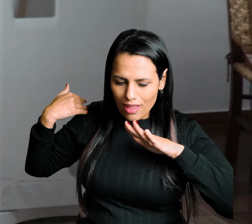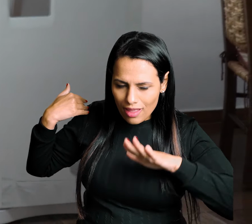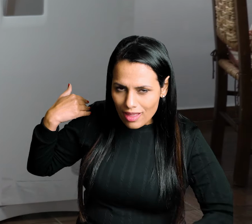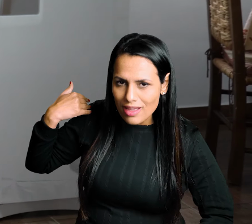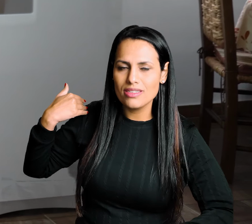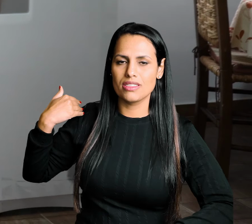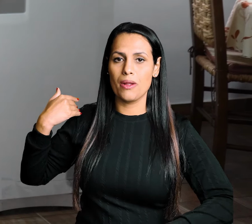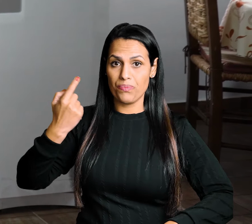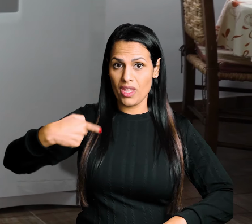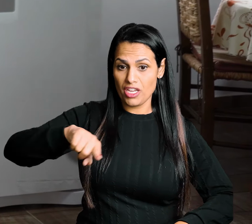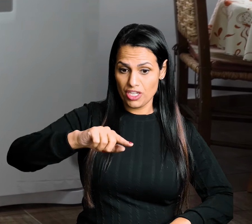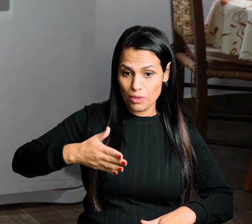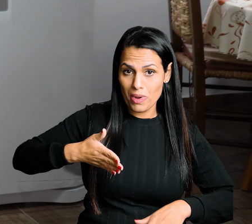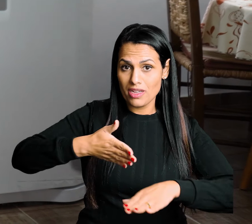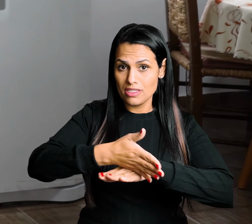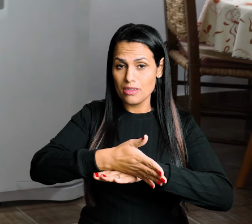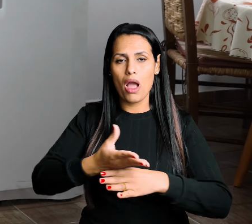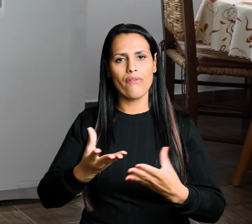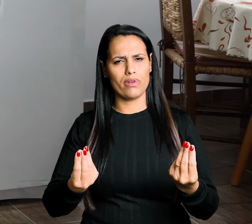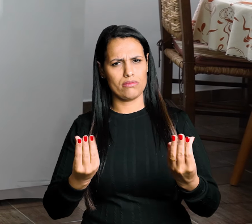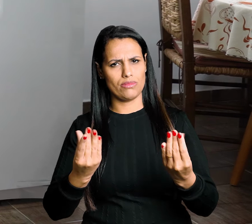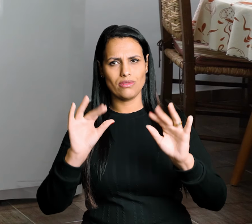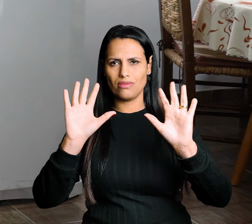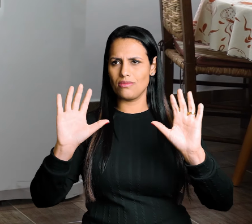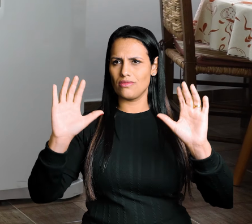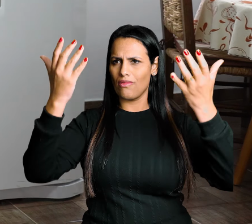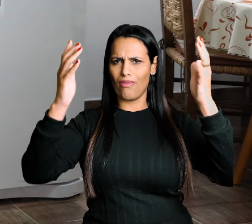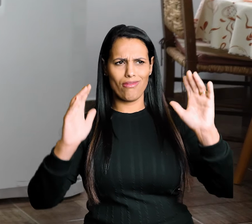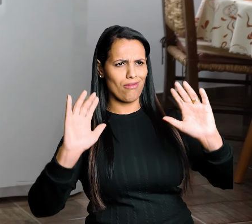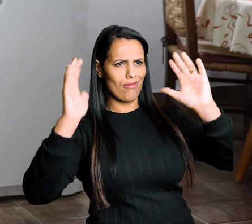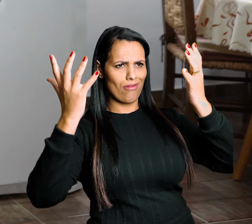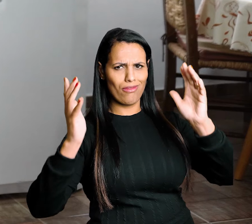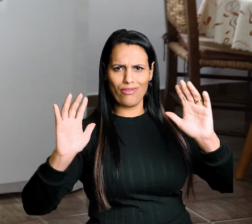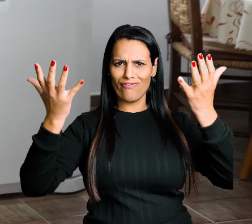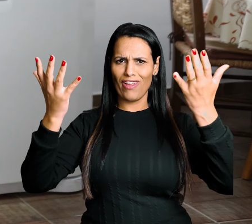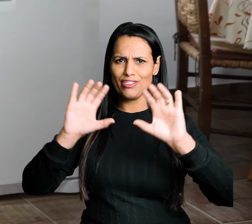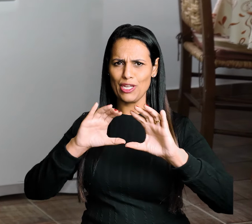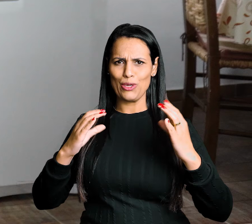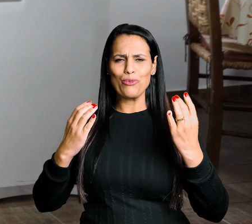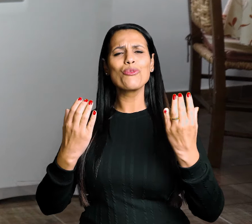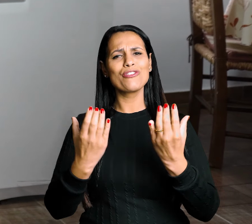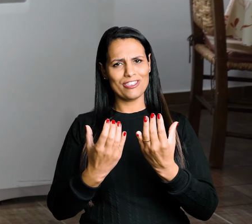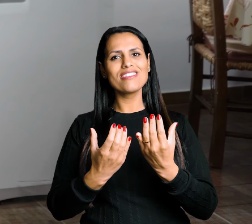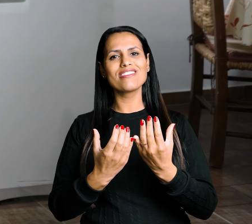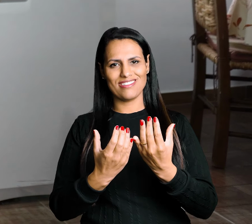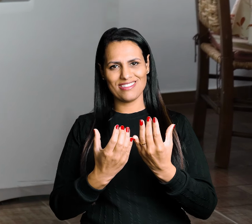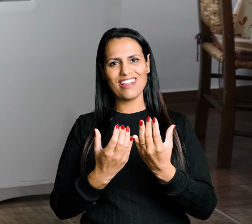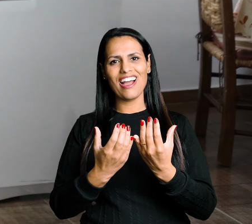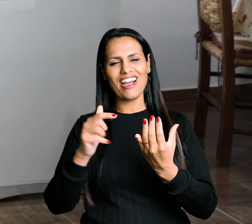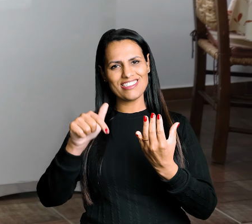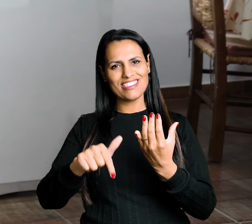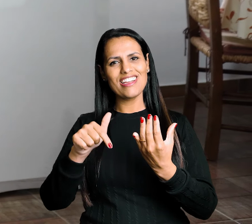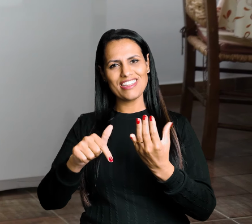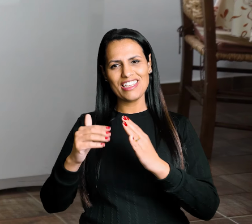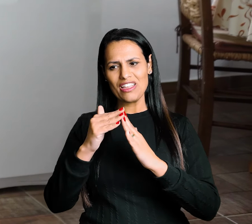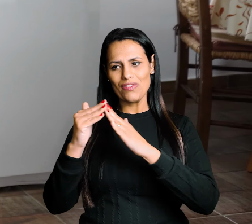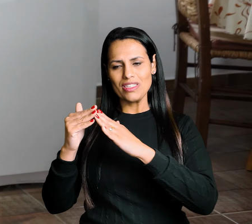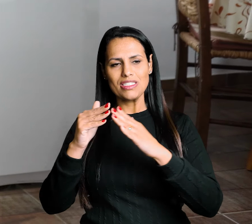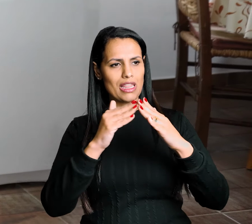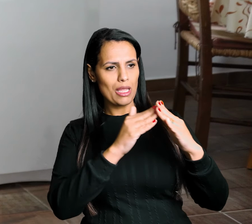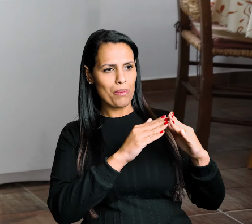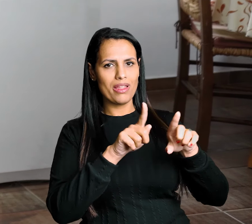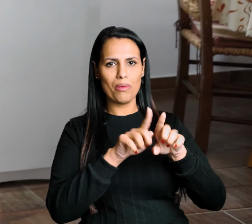criança, a gente participava bastante das festas que tinha aqui na nossa comunidade, nas comunidades vizinhas, que era a Festa